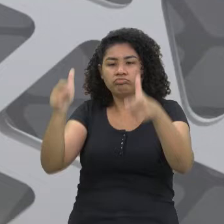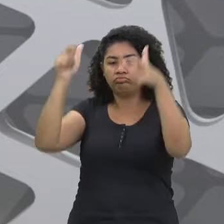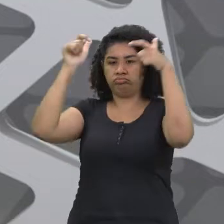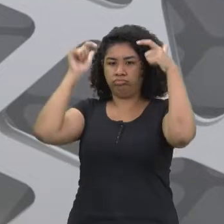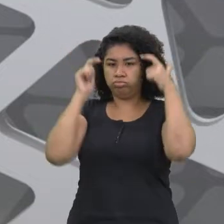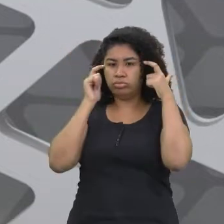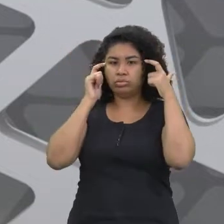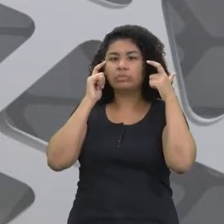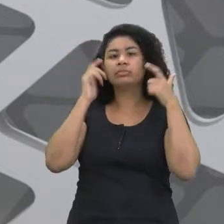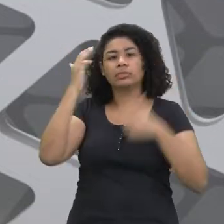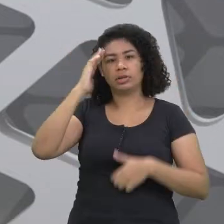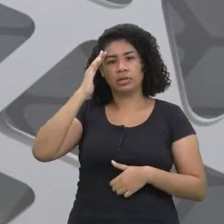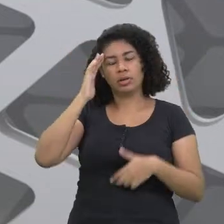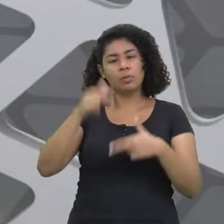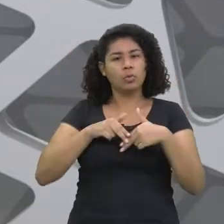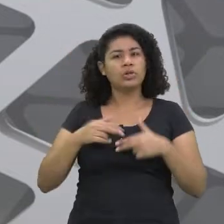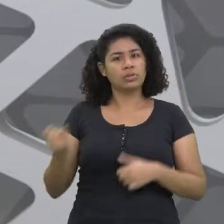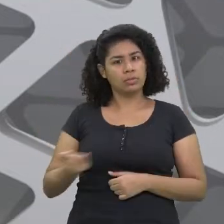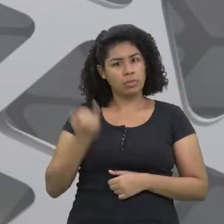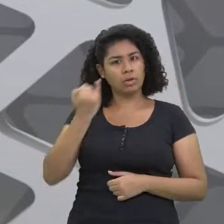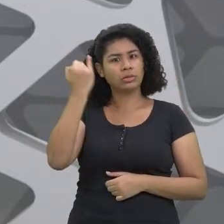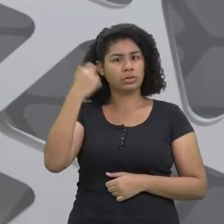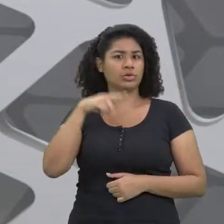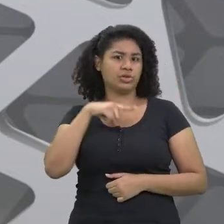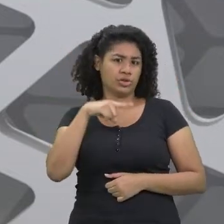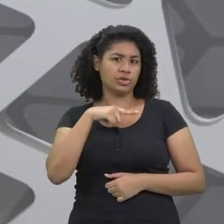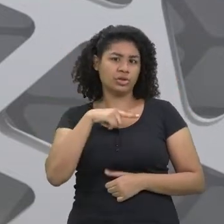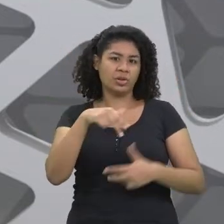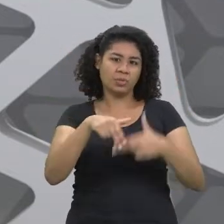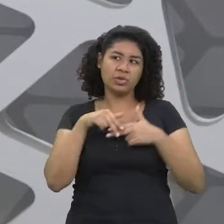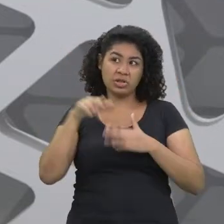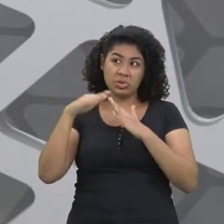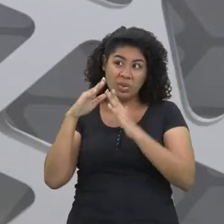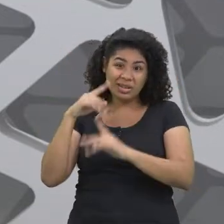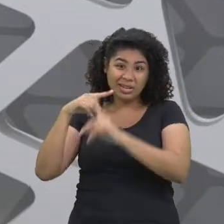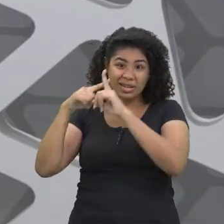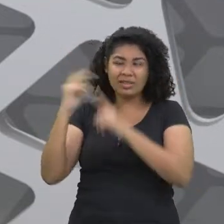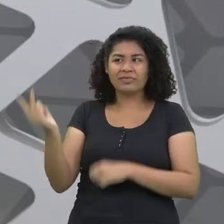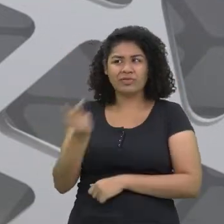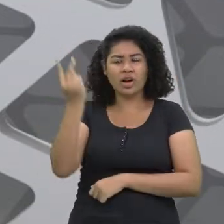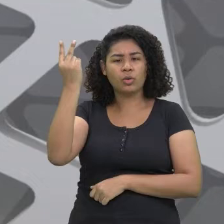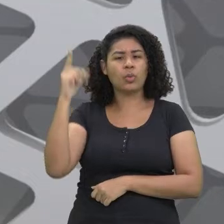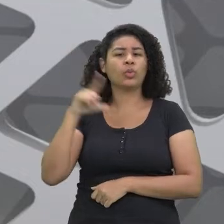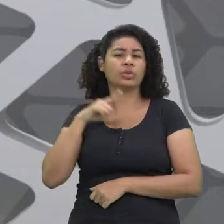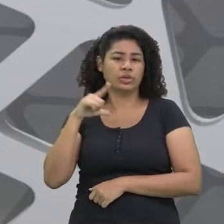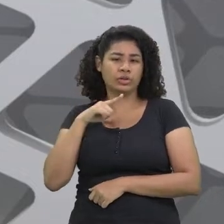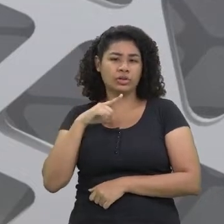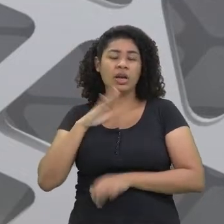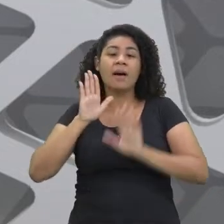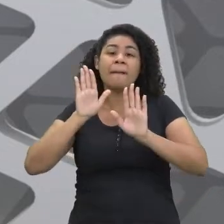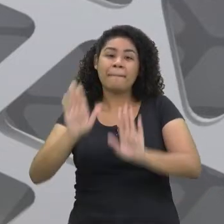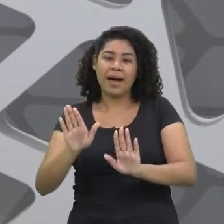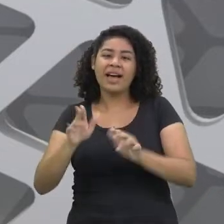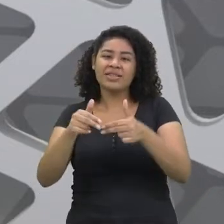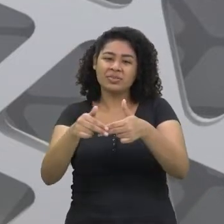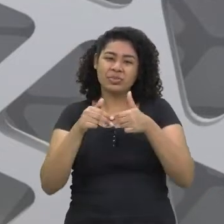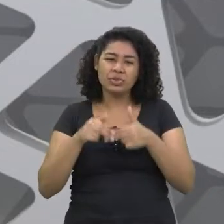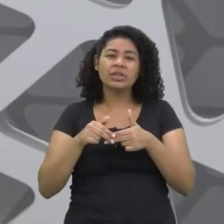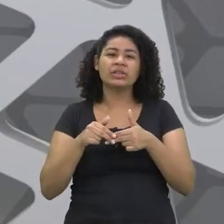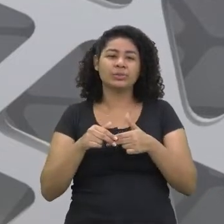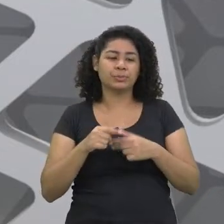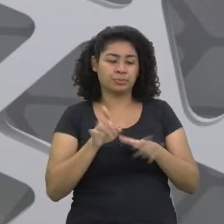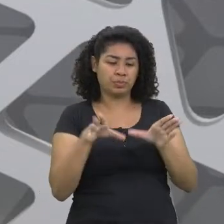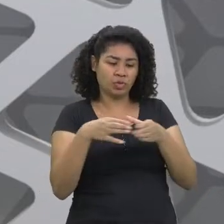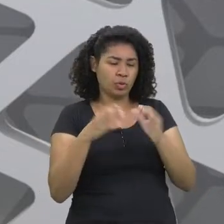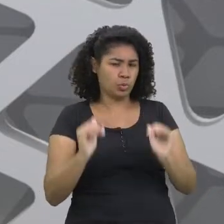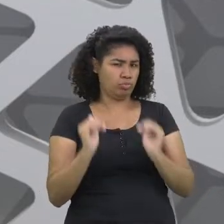que tinha, não é, nesse momento aí, a figura da igreja, mas que por conta dessa questão de o poder dos nobres ali e